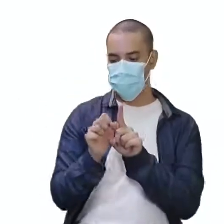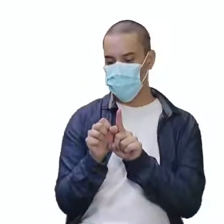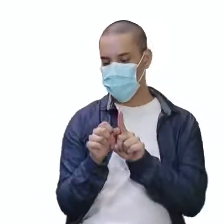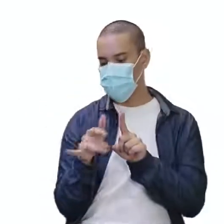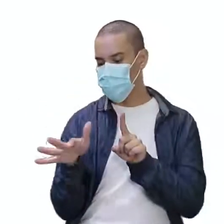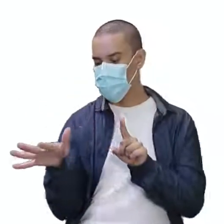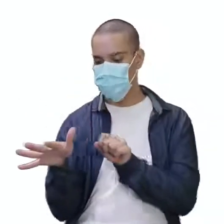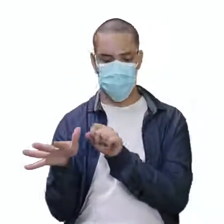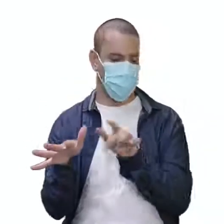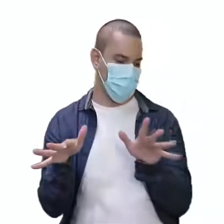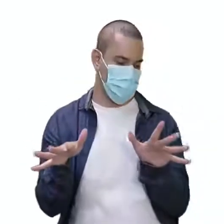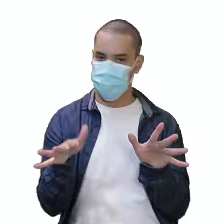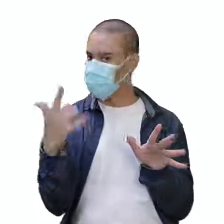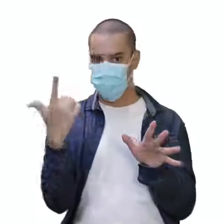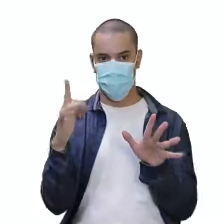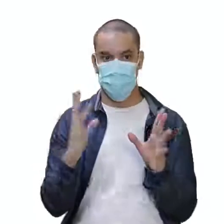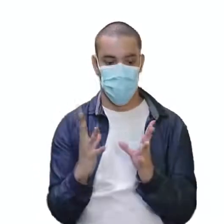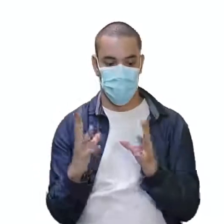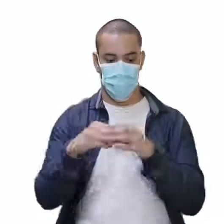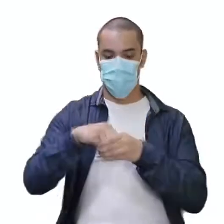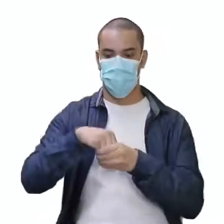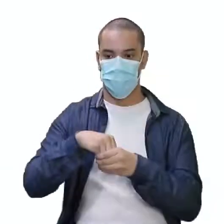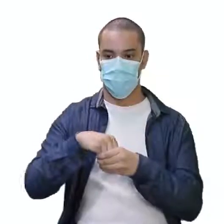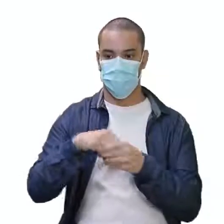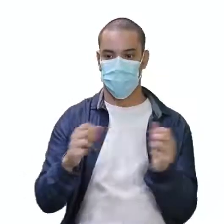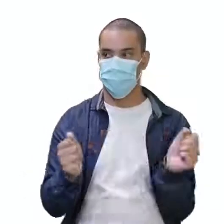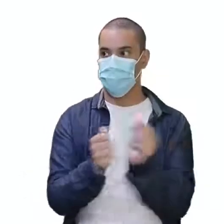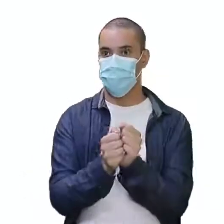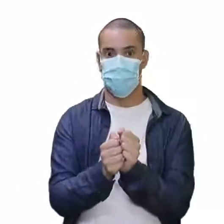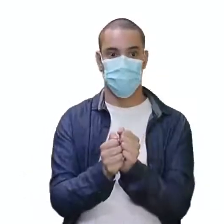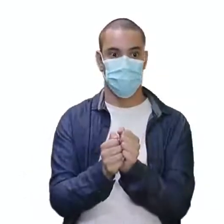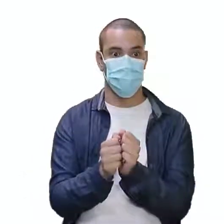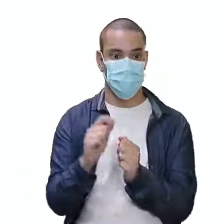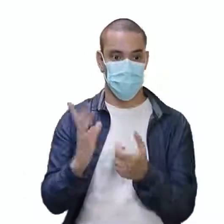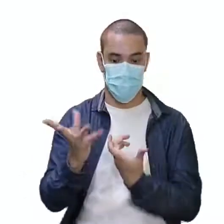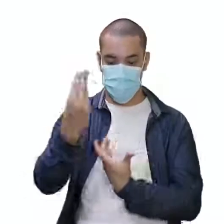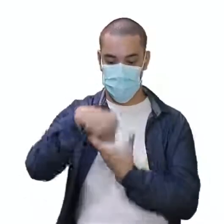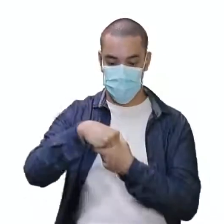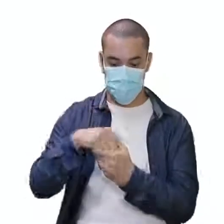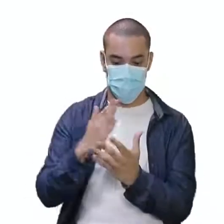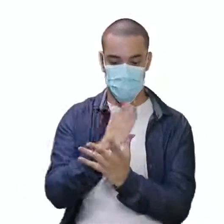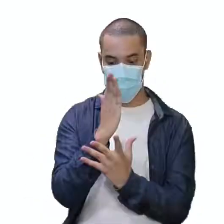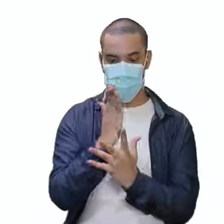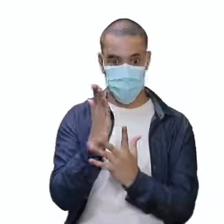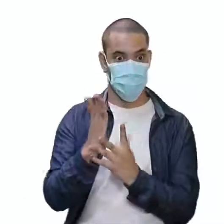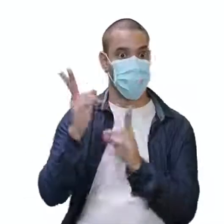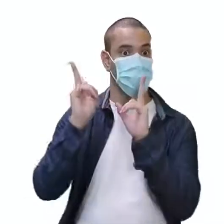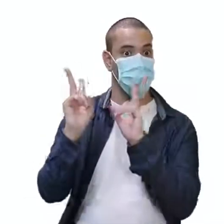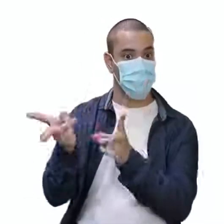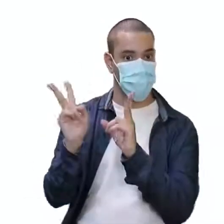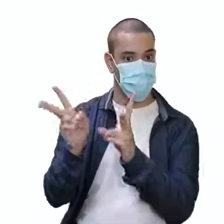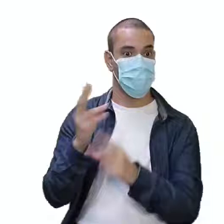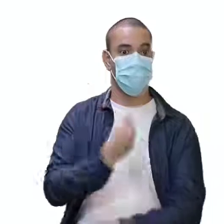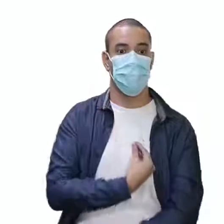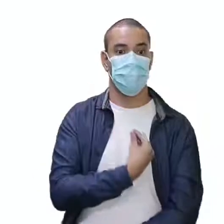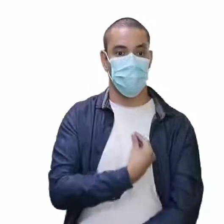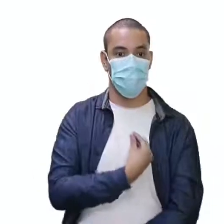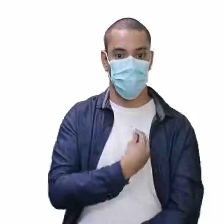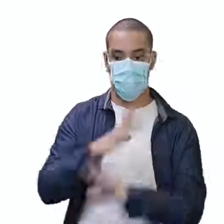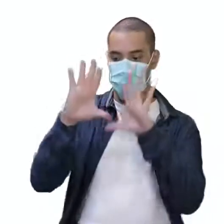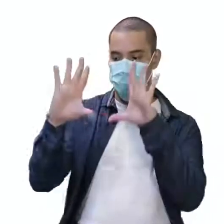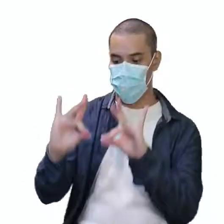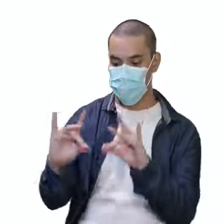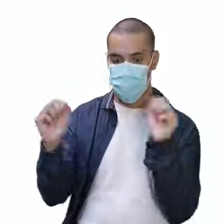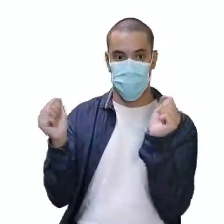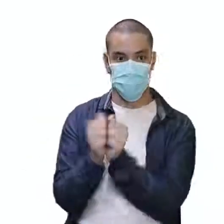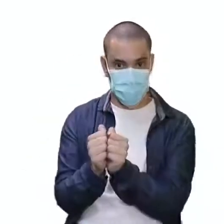outros. Você tem uma junção de seres desses indivíduos da mesma espécie, vivendo no mesmo